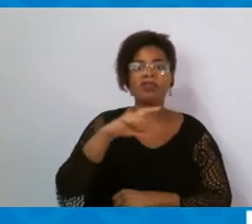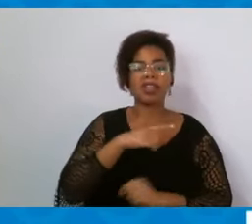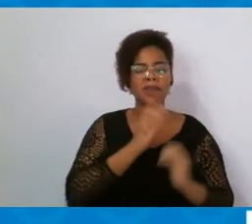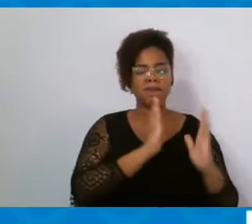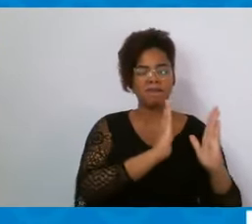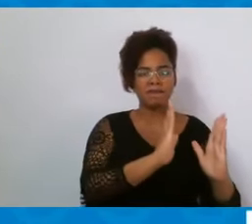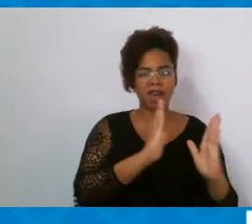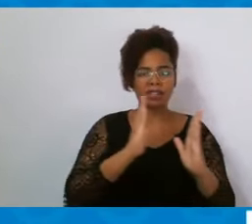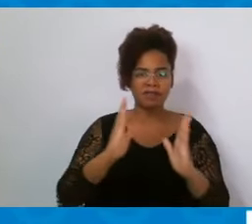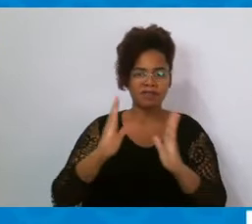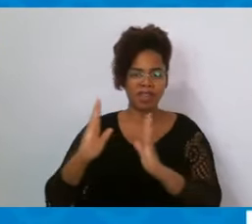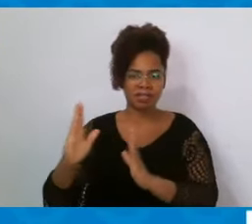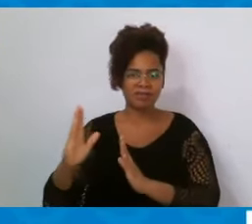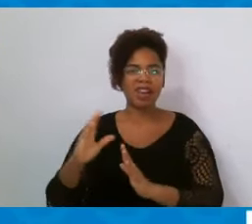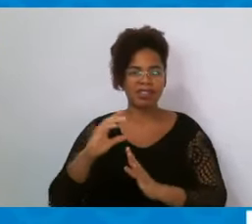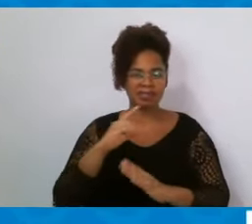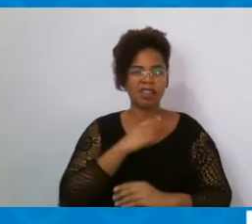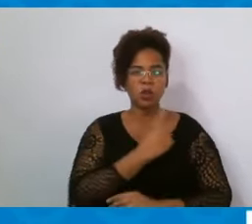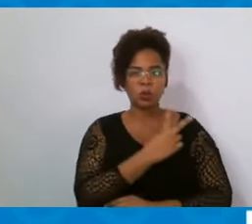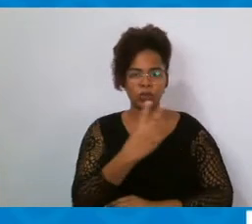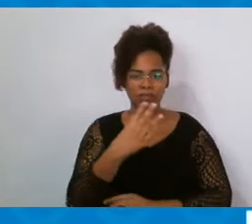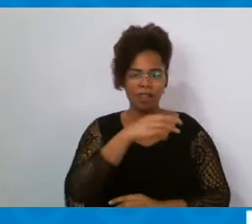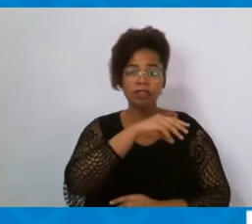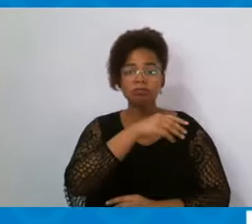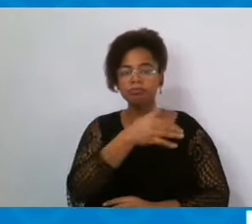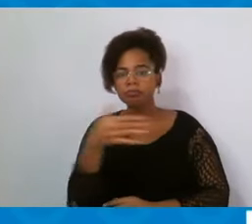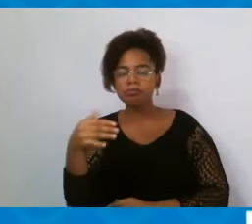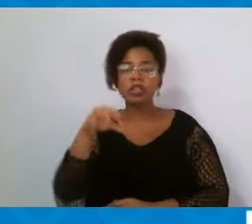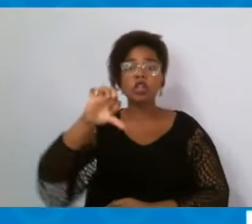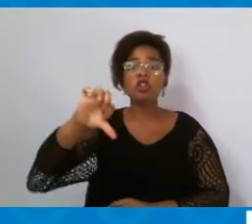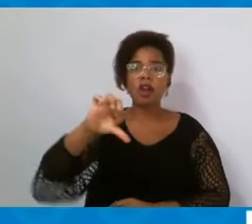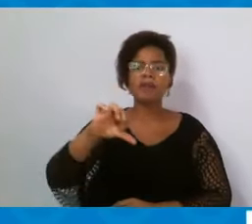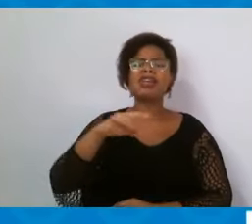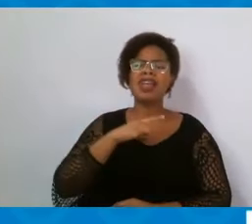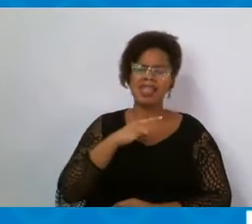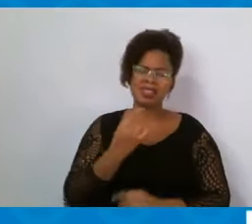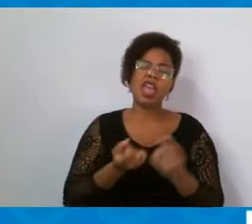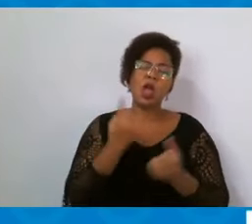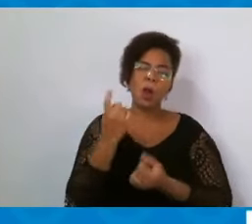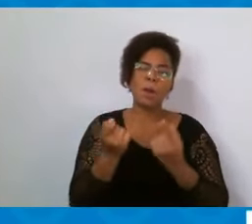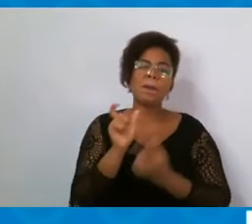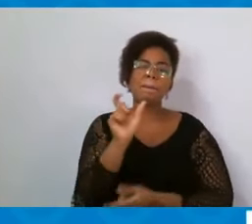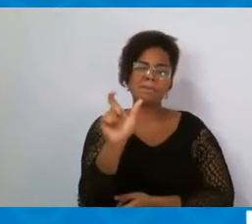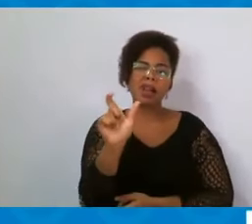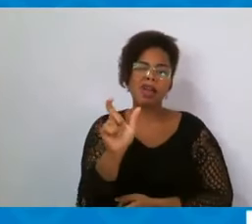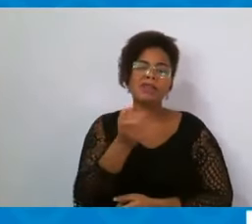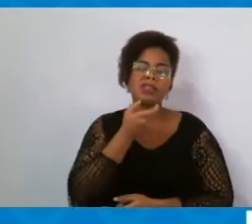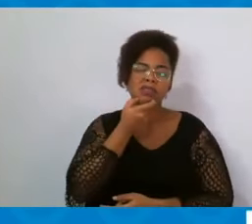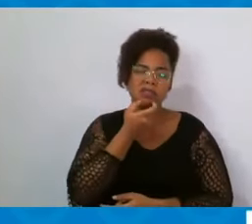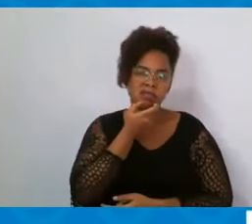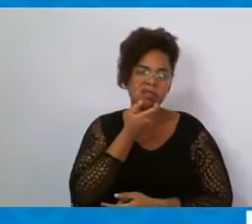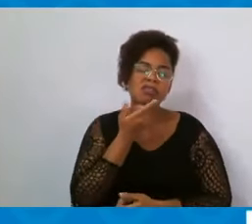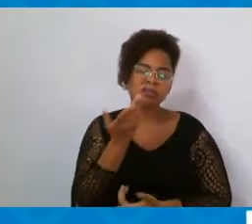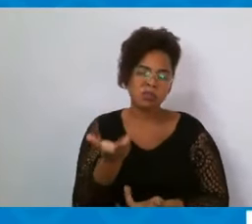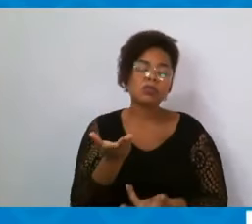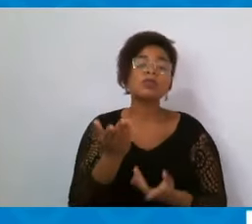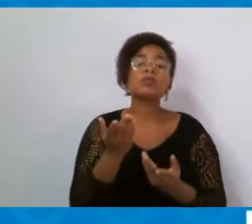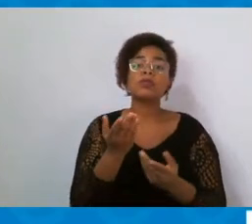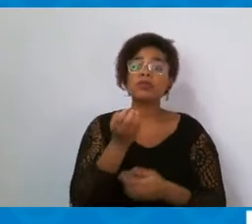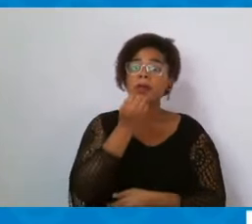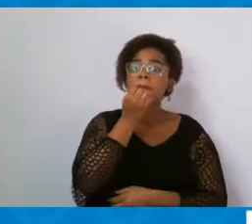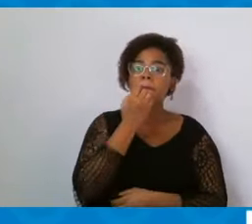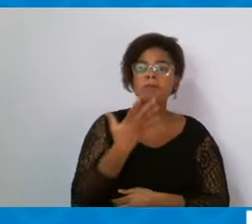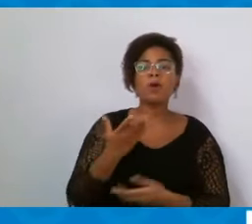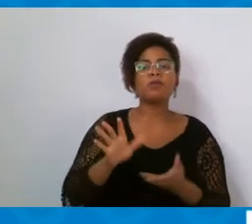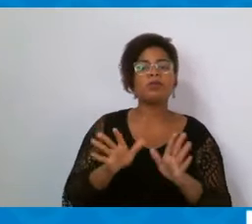muito termo em inglês dessas coisas, né? Mas é até uma forma de envolver os jovens também num certo bilingualismo,